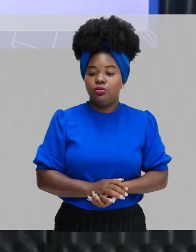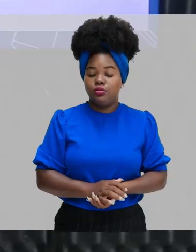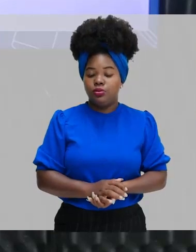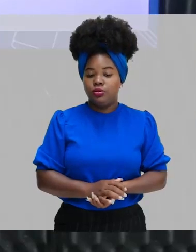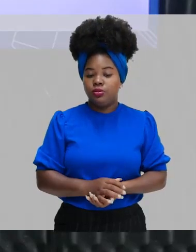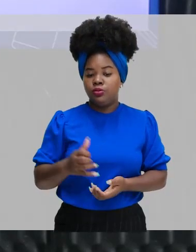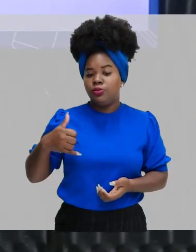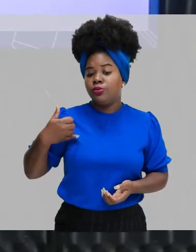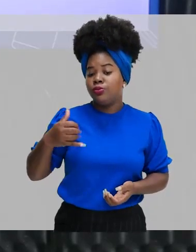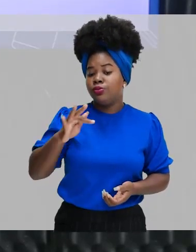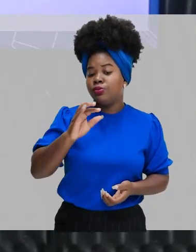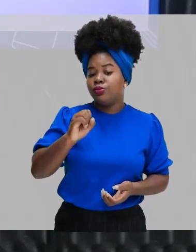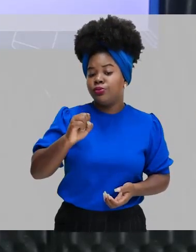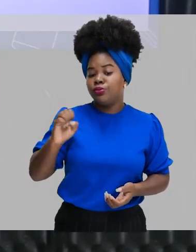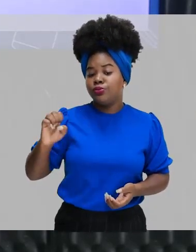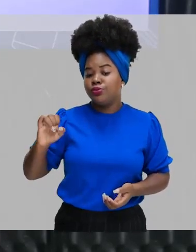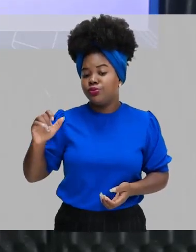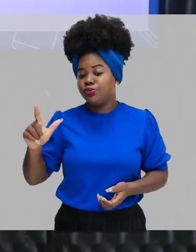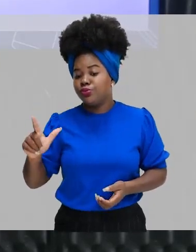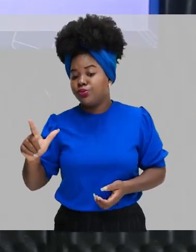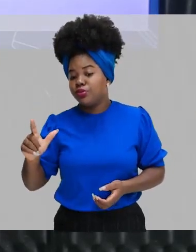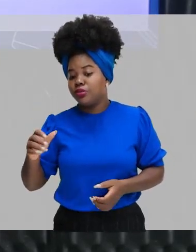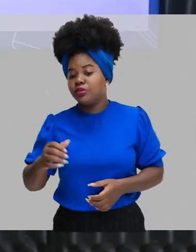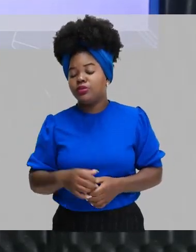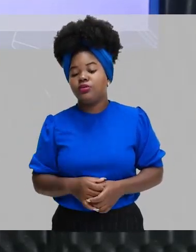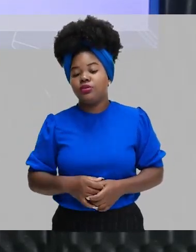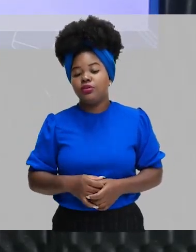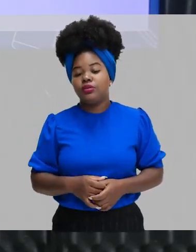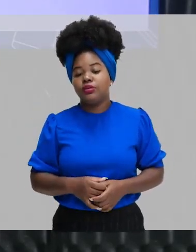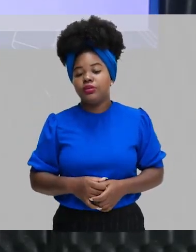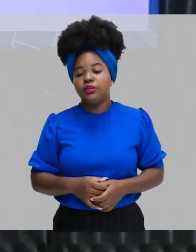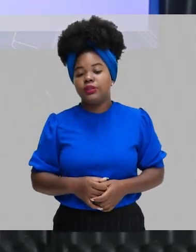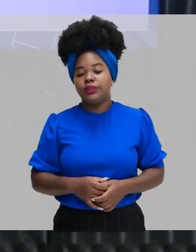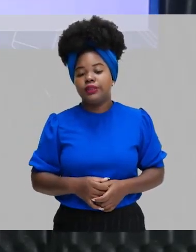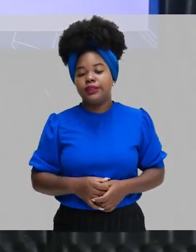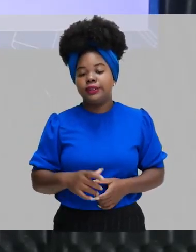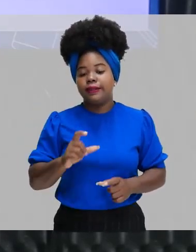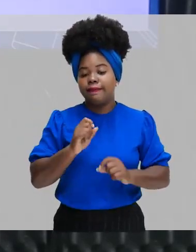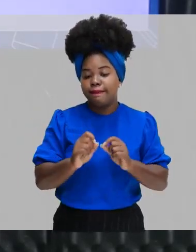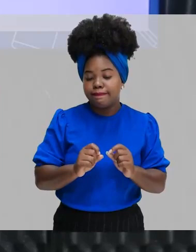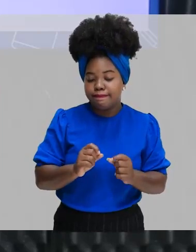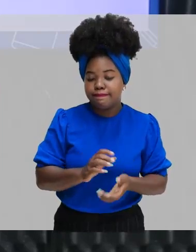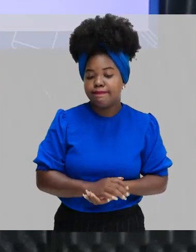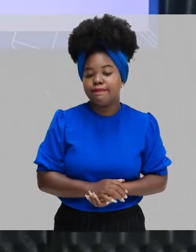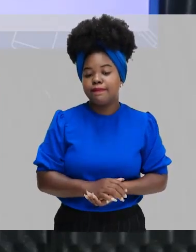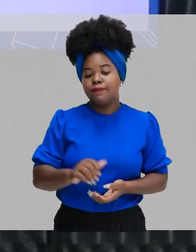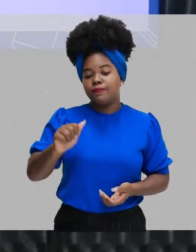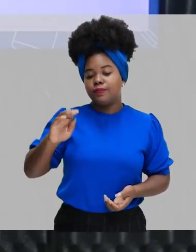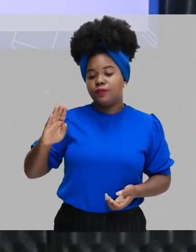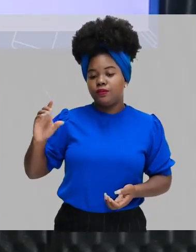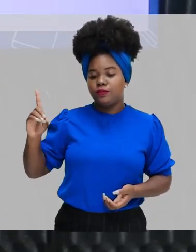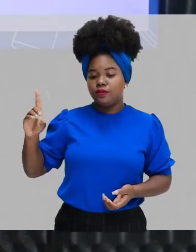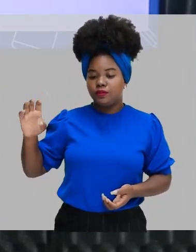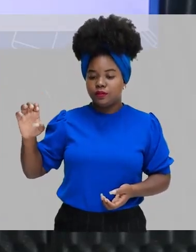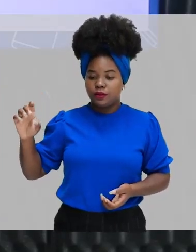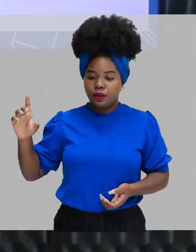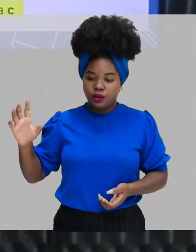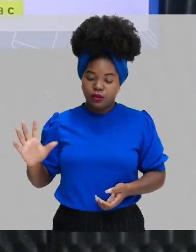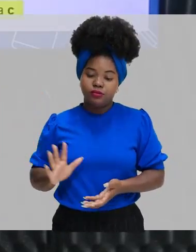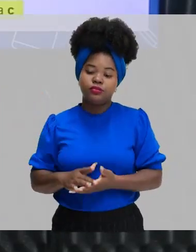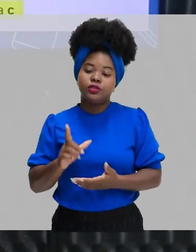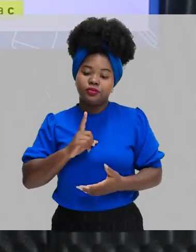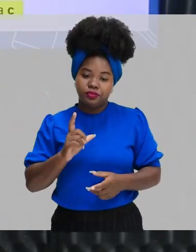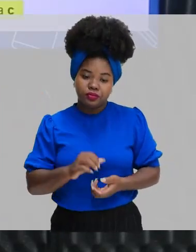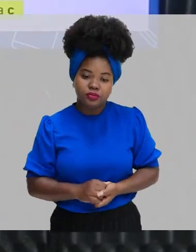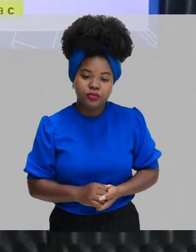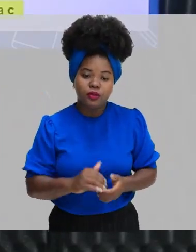fóssil eem ano será de Aqui nós temos as as alternativas certo então